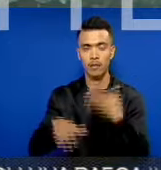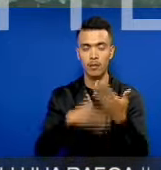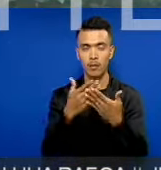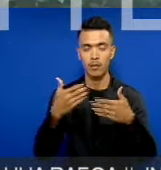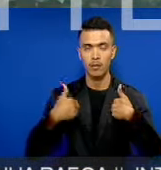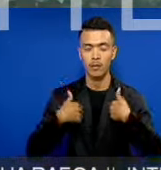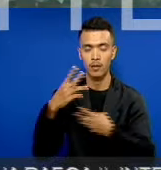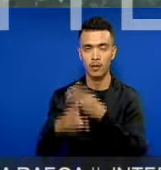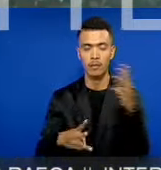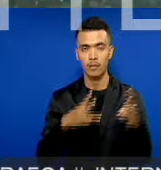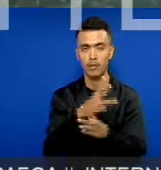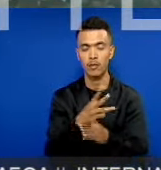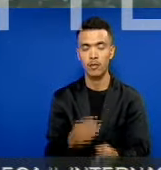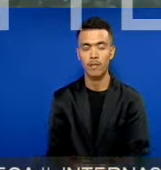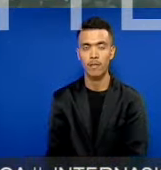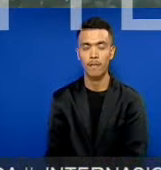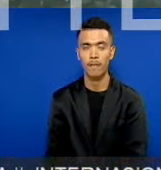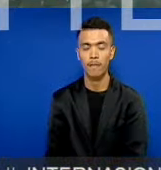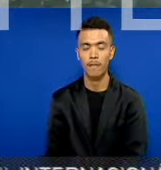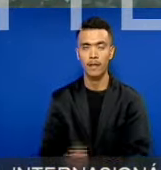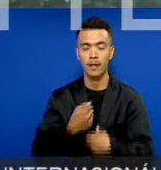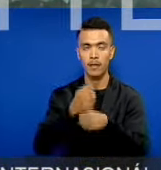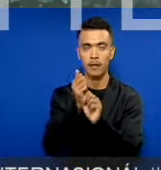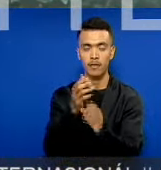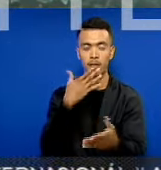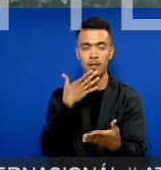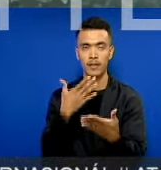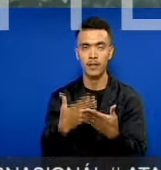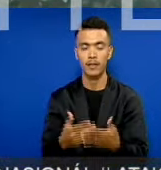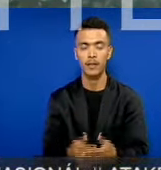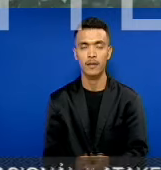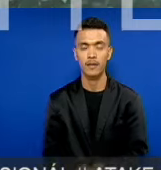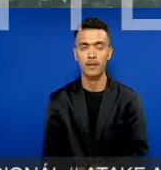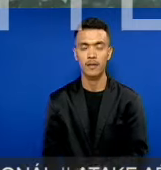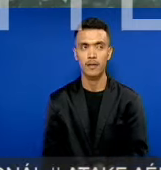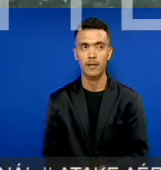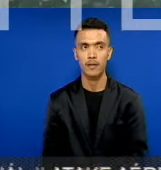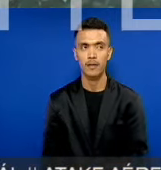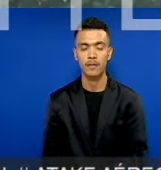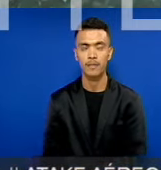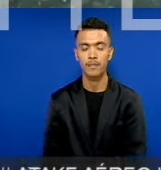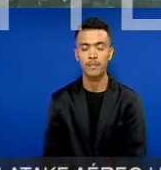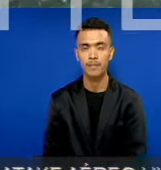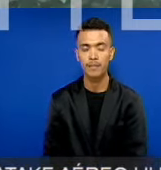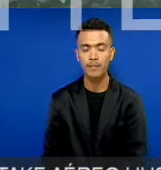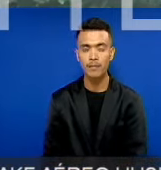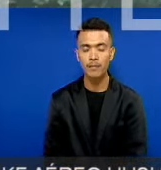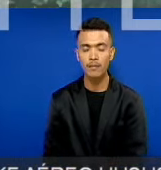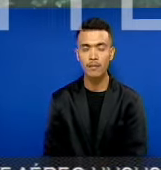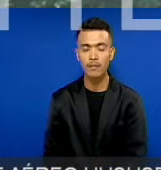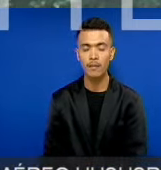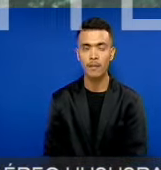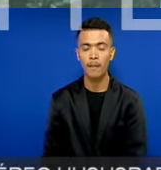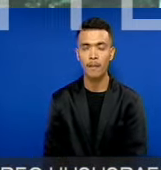Belgium and I tried Timor-Leste coffee for the first time this morning and I think it's amazing, full body, nice flavor, nice